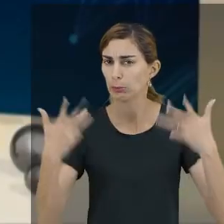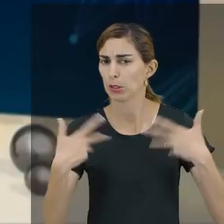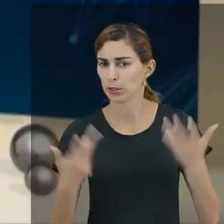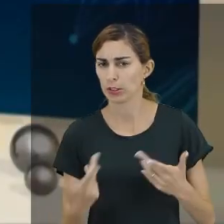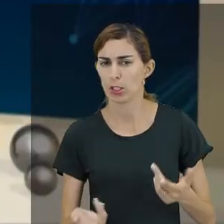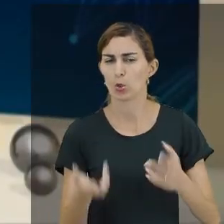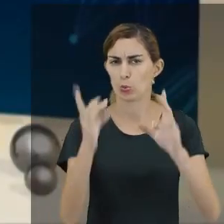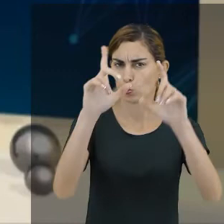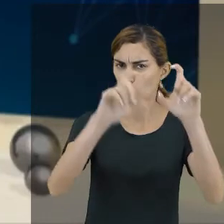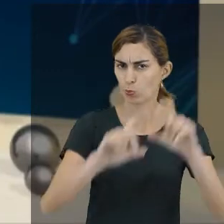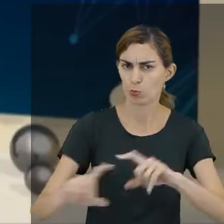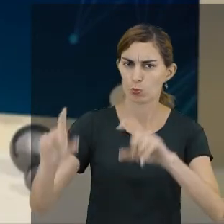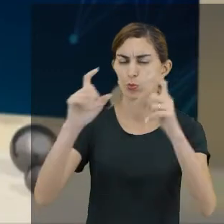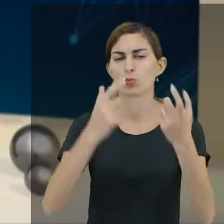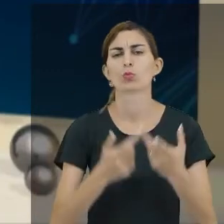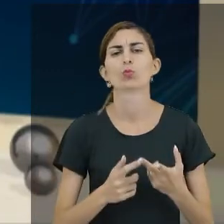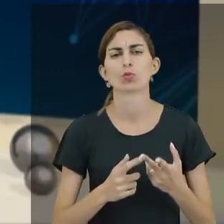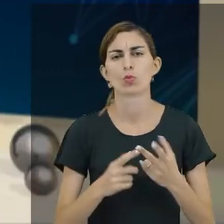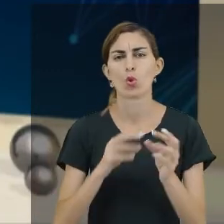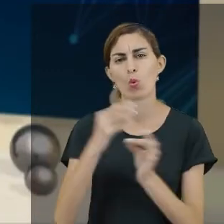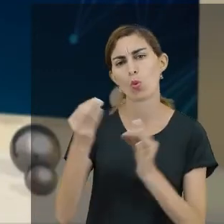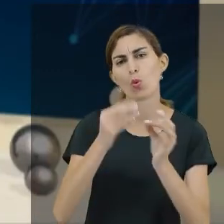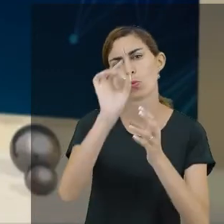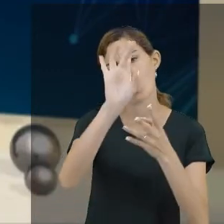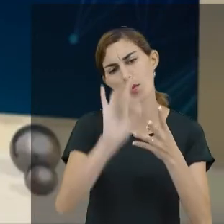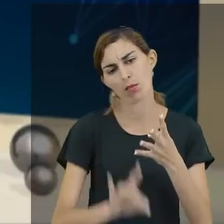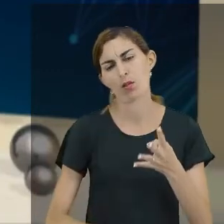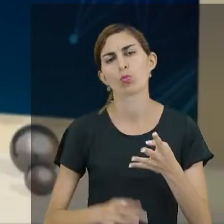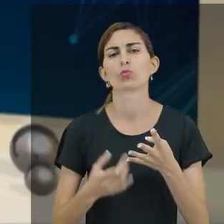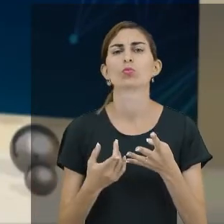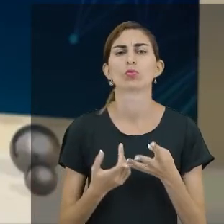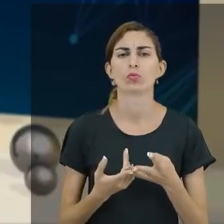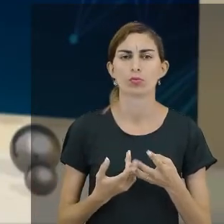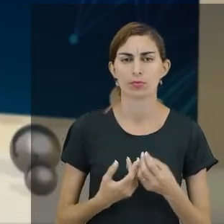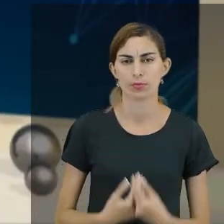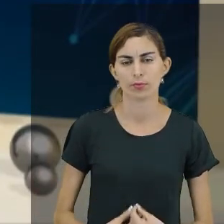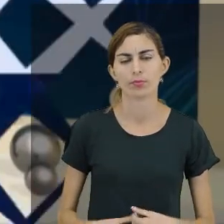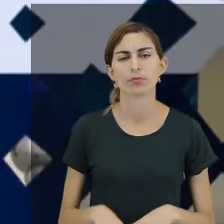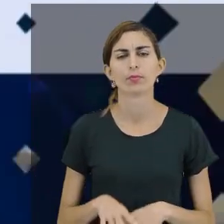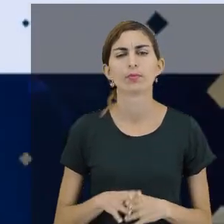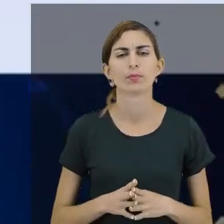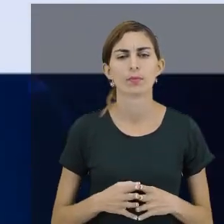animações, ilustrações. Como produzir cada um desses recursos?